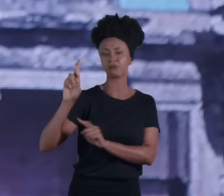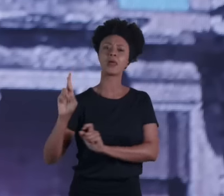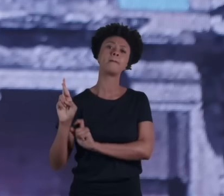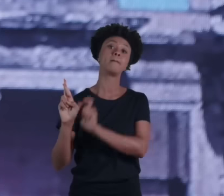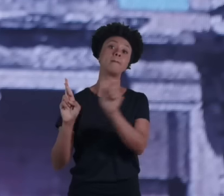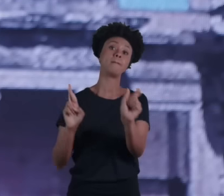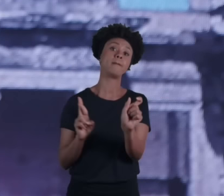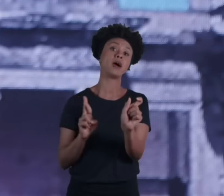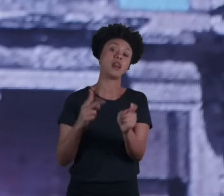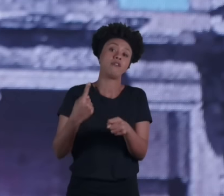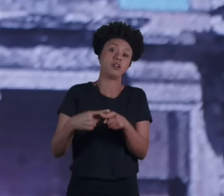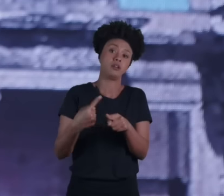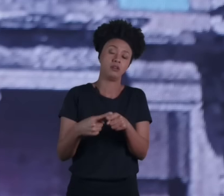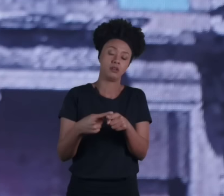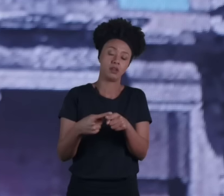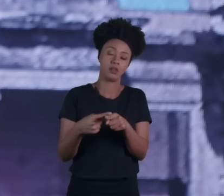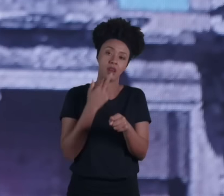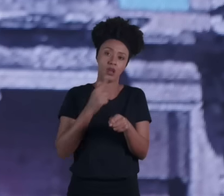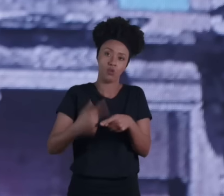dono.